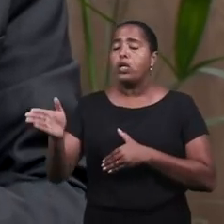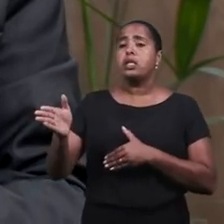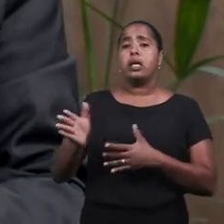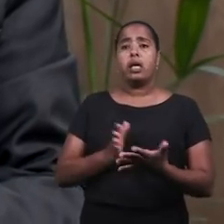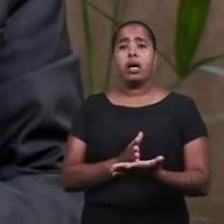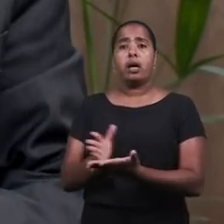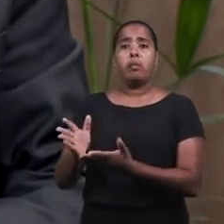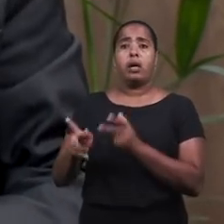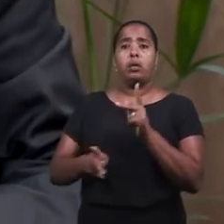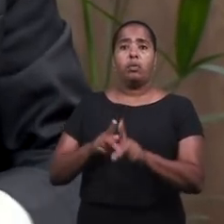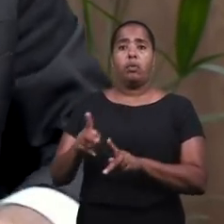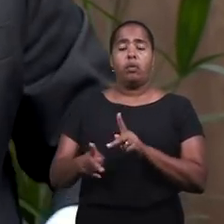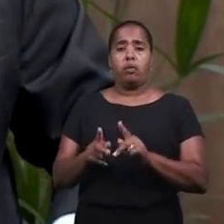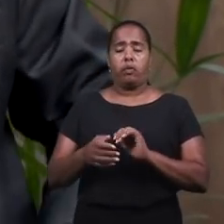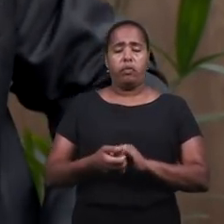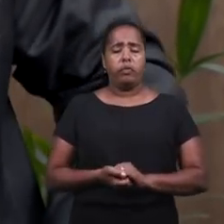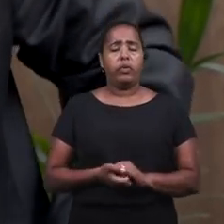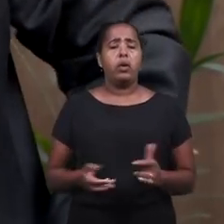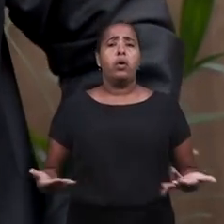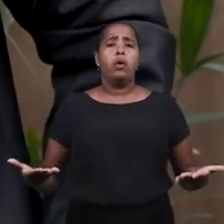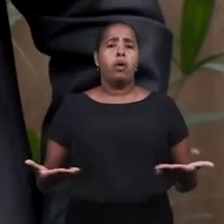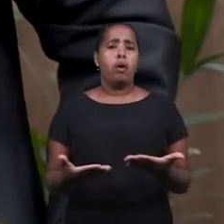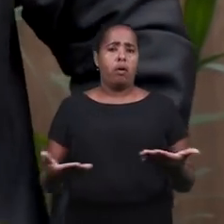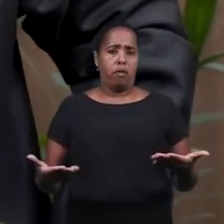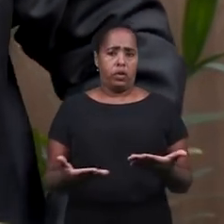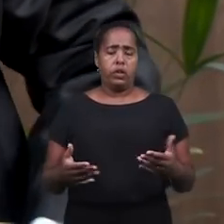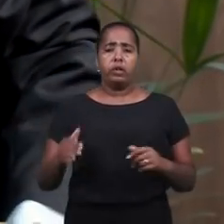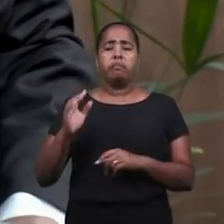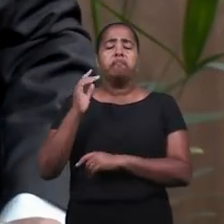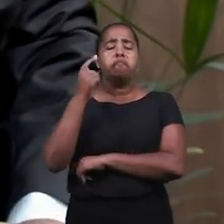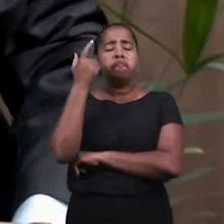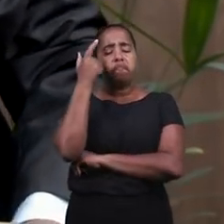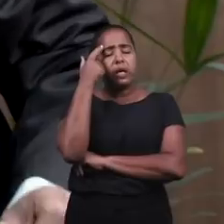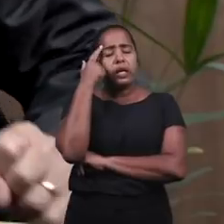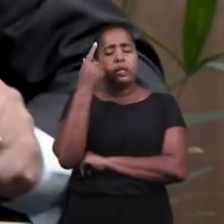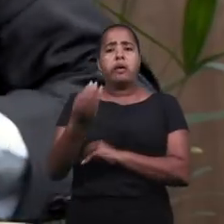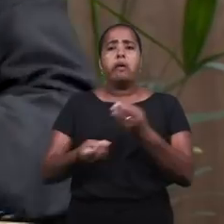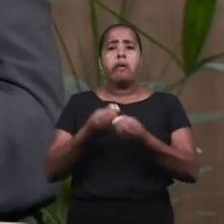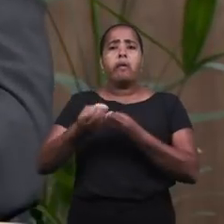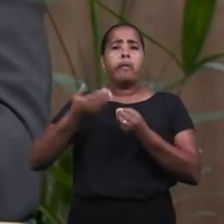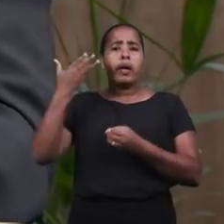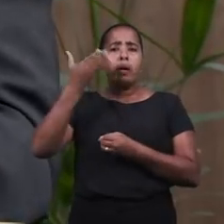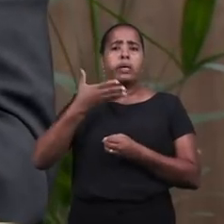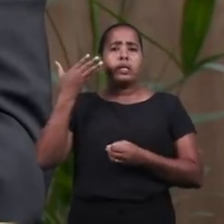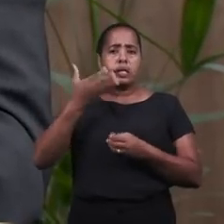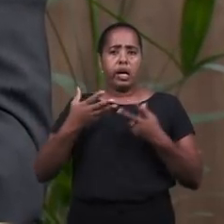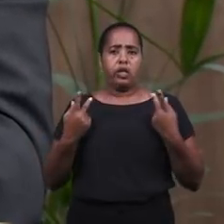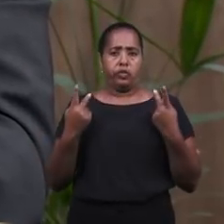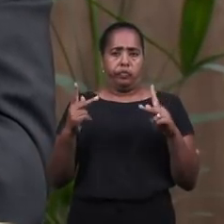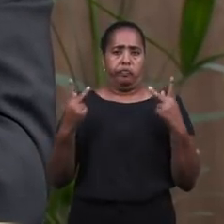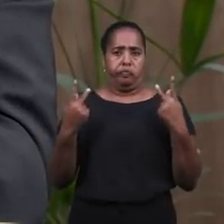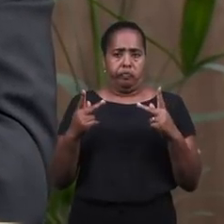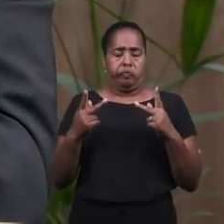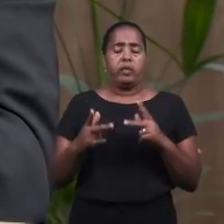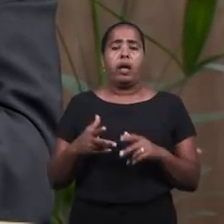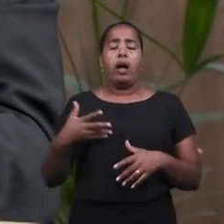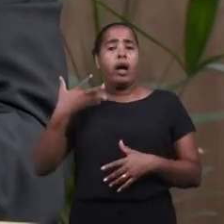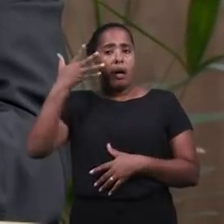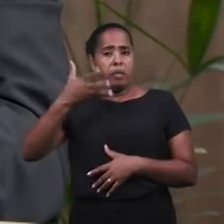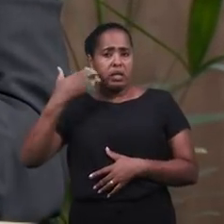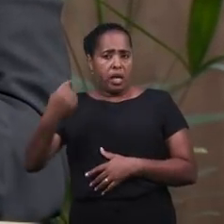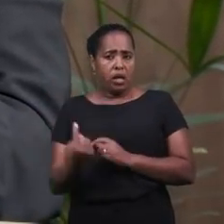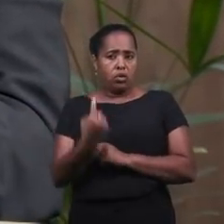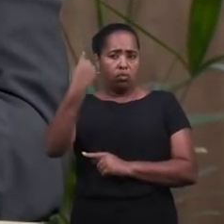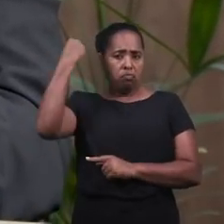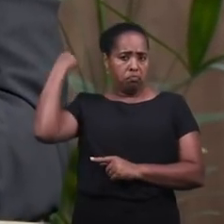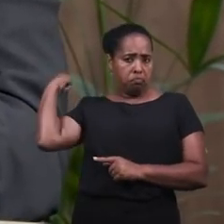hoje, porque veja só, olha a mensagem que eles entregam. A mensagem